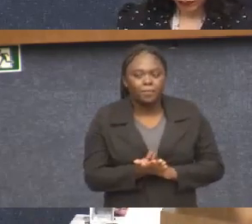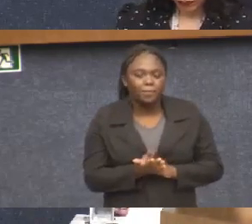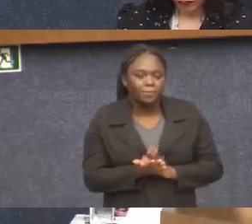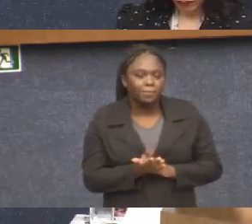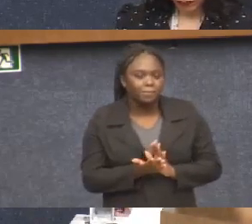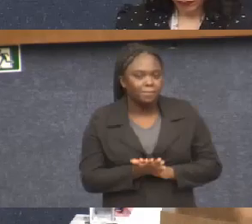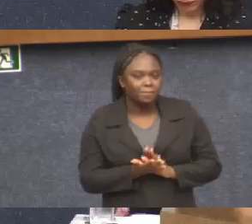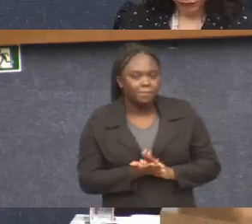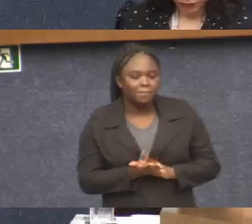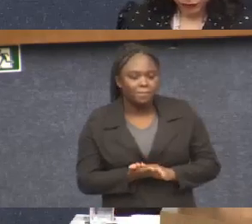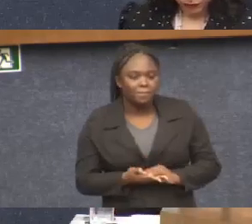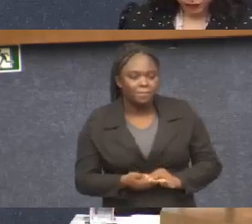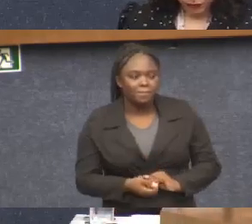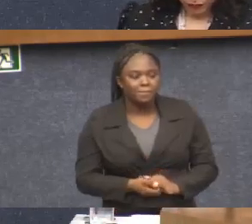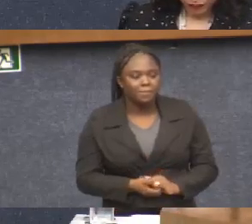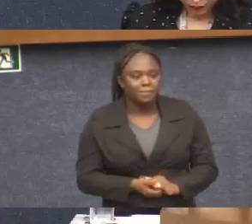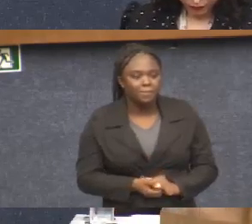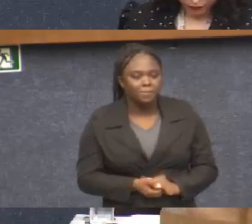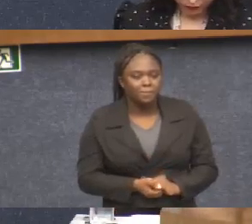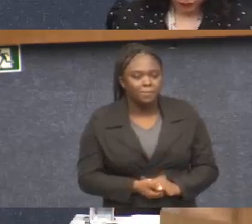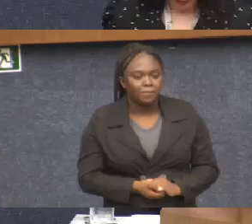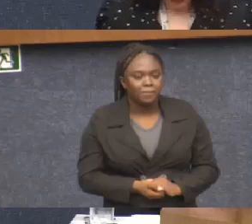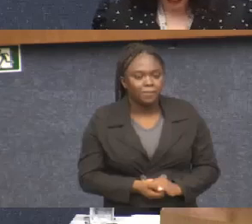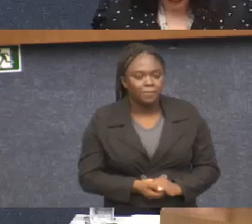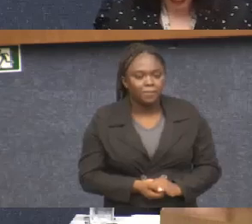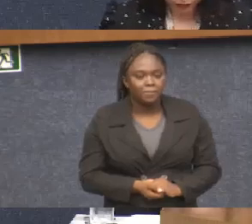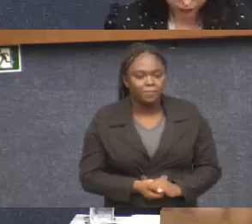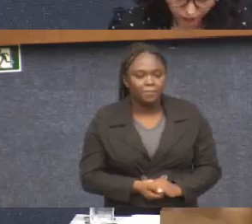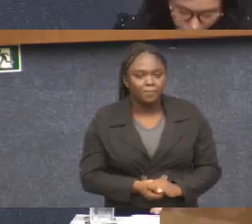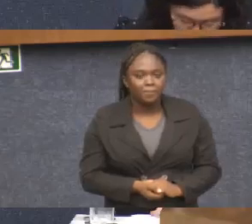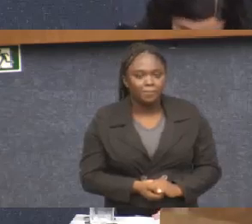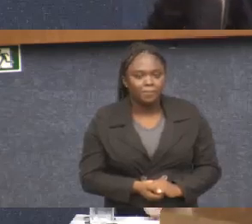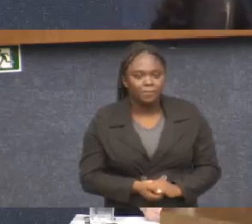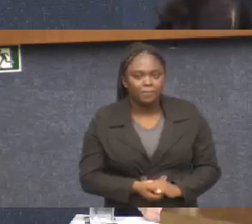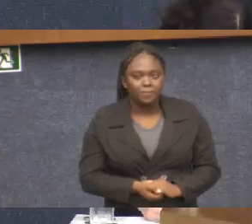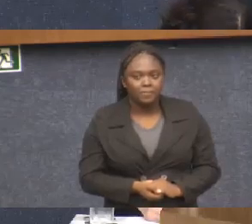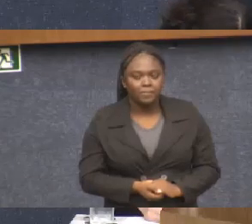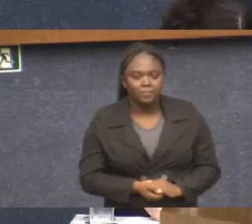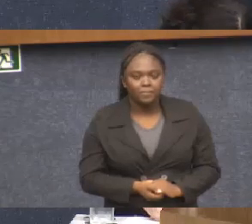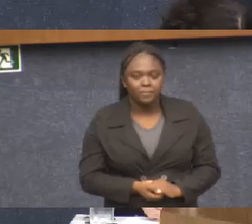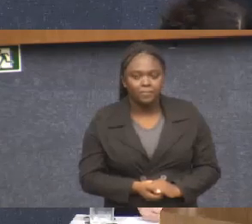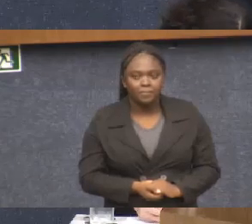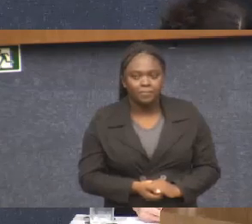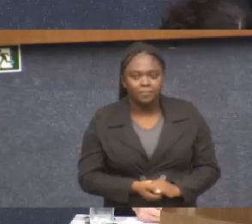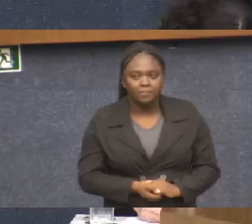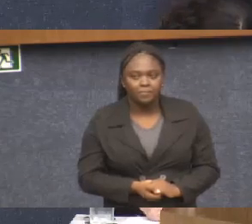viver. É preciso saber viver.